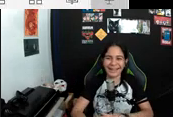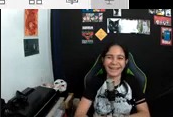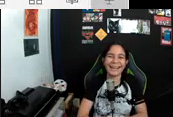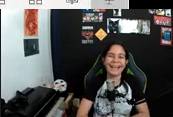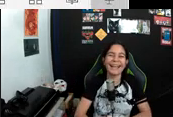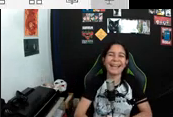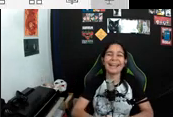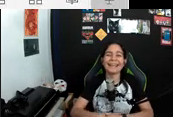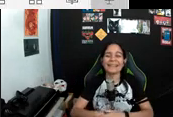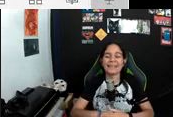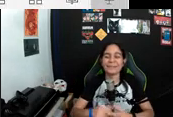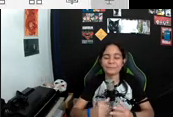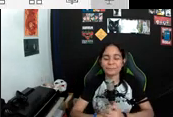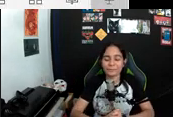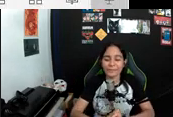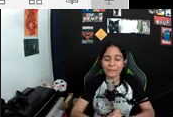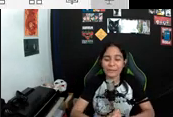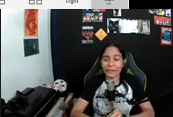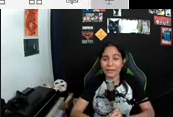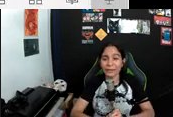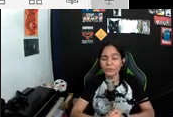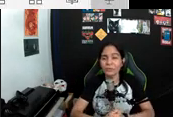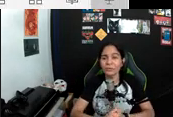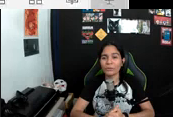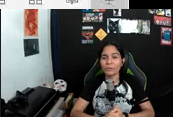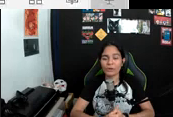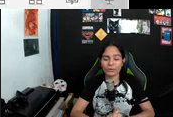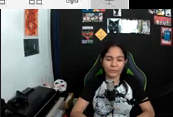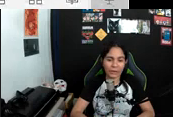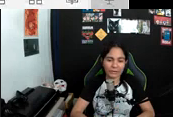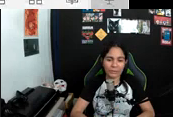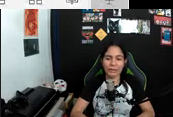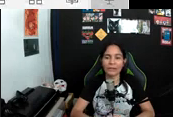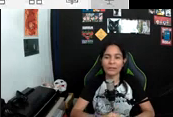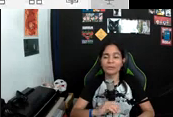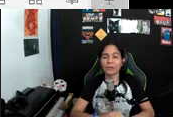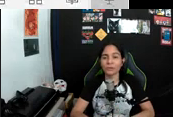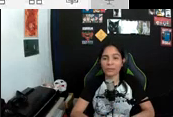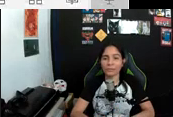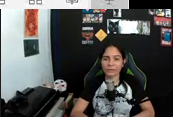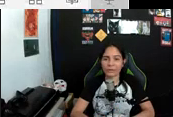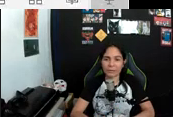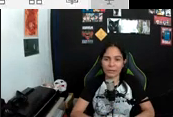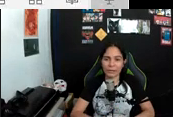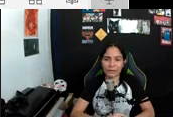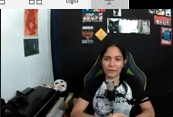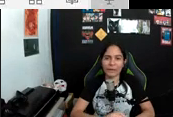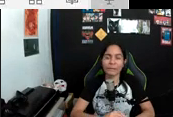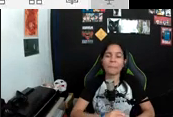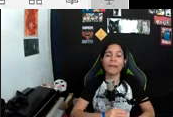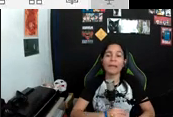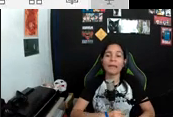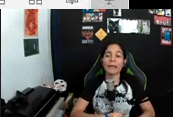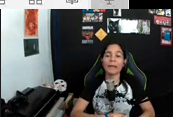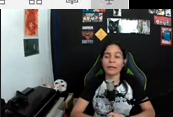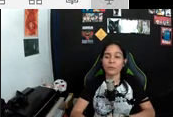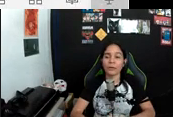noite. Então, tenham um ótimo final de semana, nos encontramos na semana que